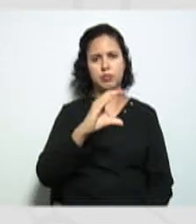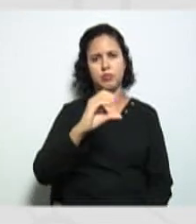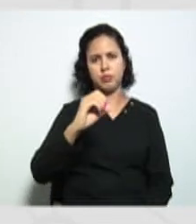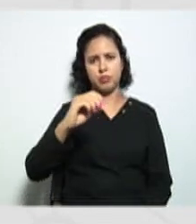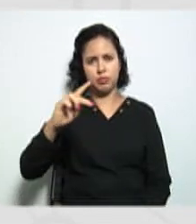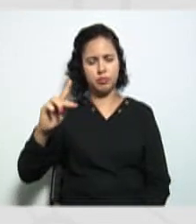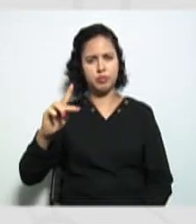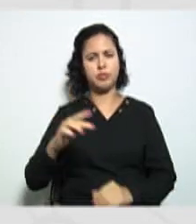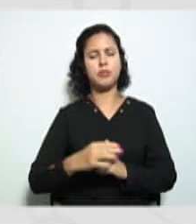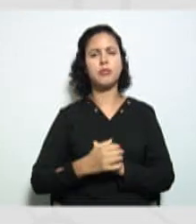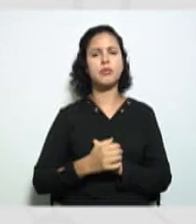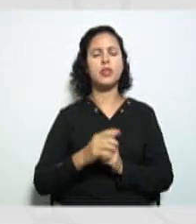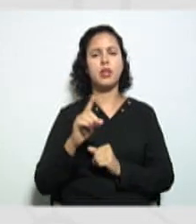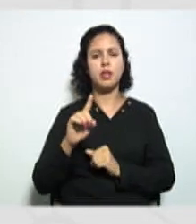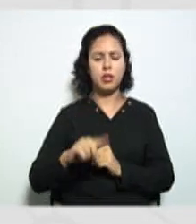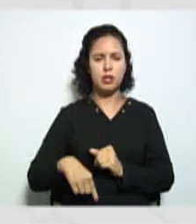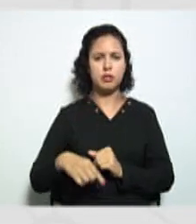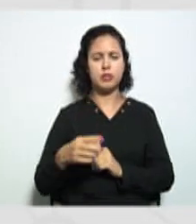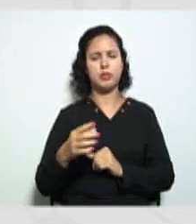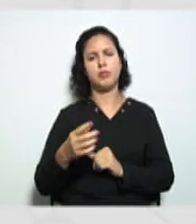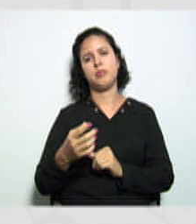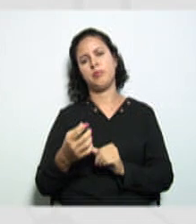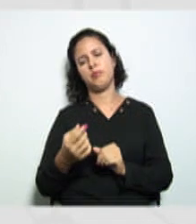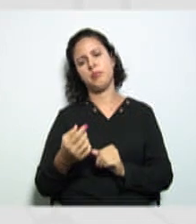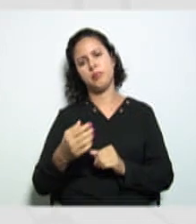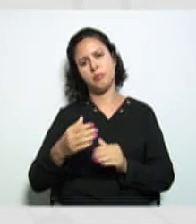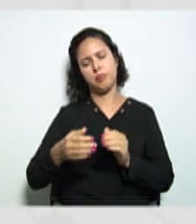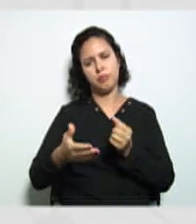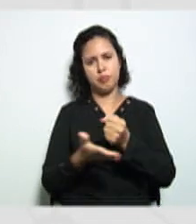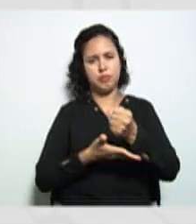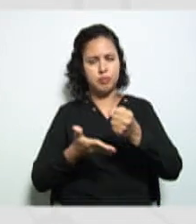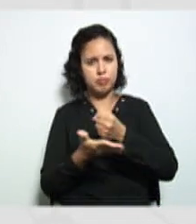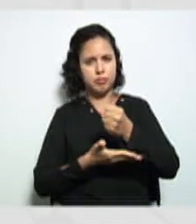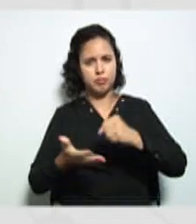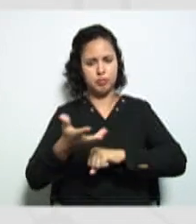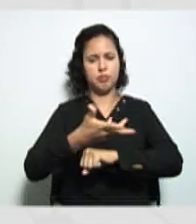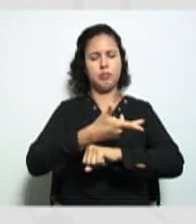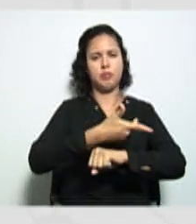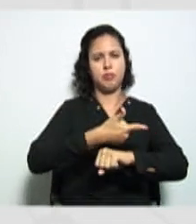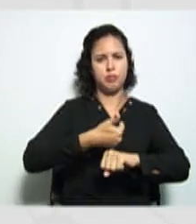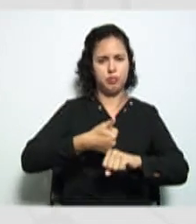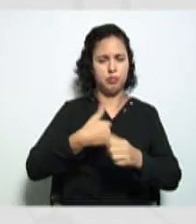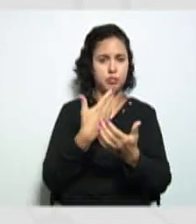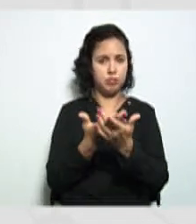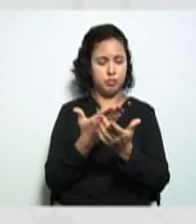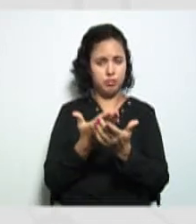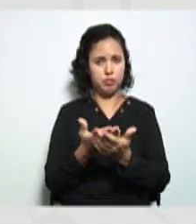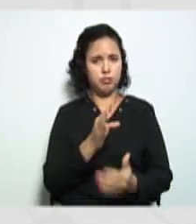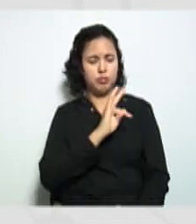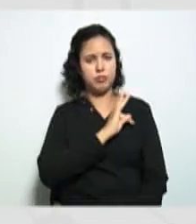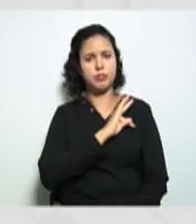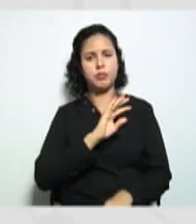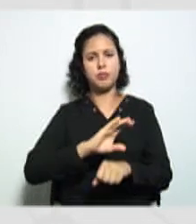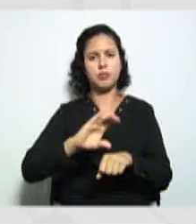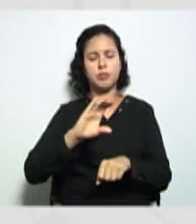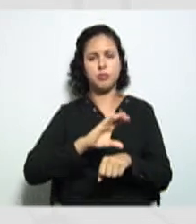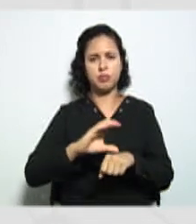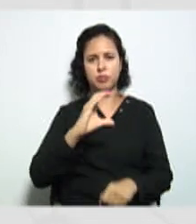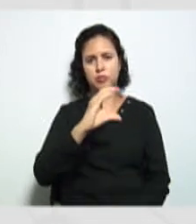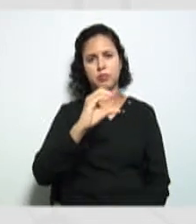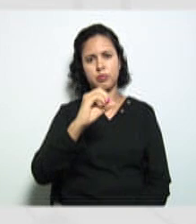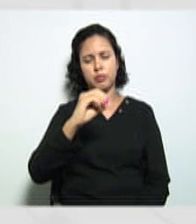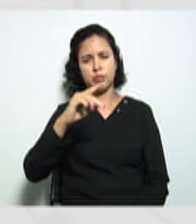são as competências básicas que um estudante de técnico em cooperativismo